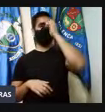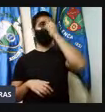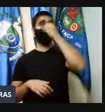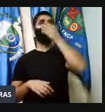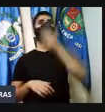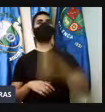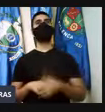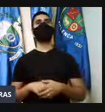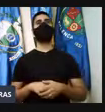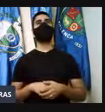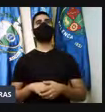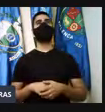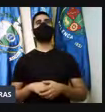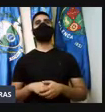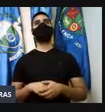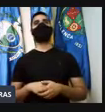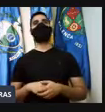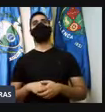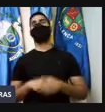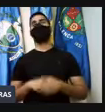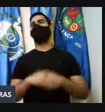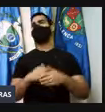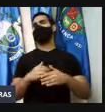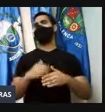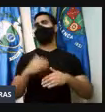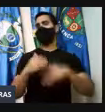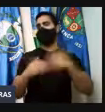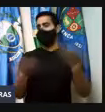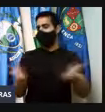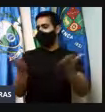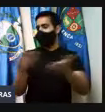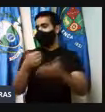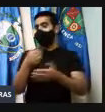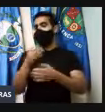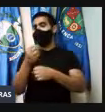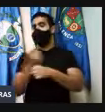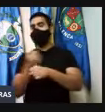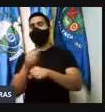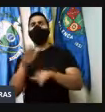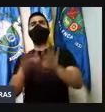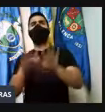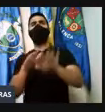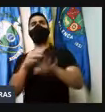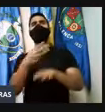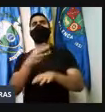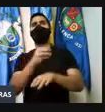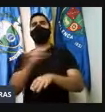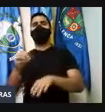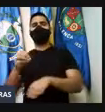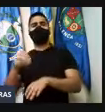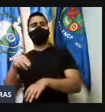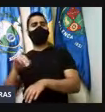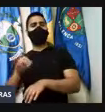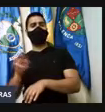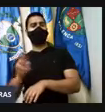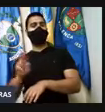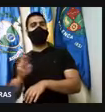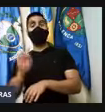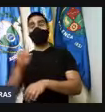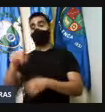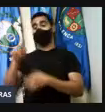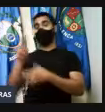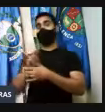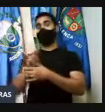os investimentos em 10 anos são previstos mais ou menos de 300 milhões só para